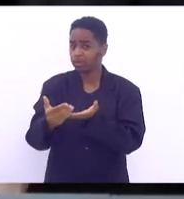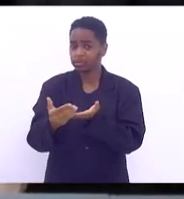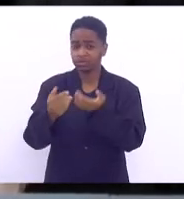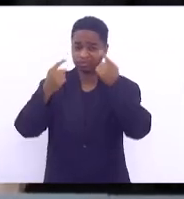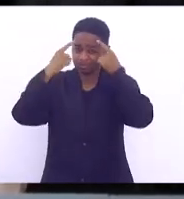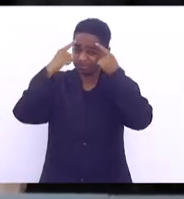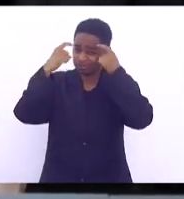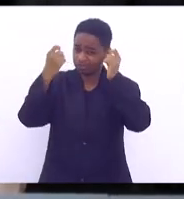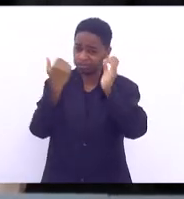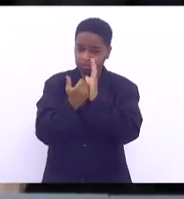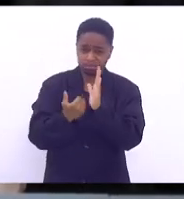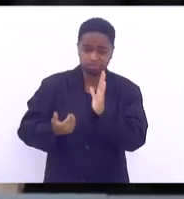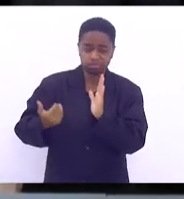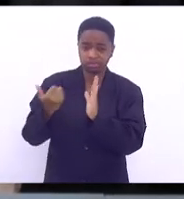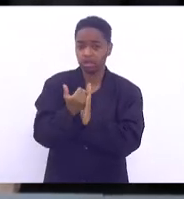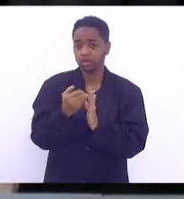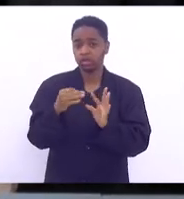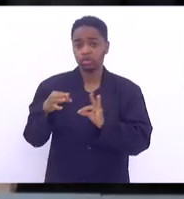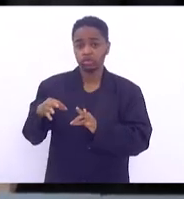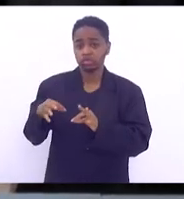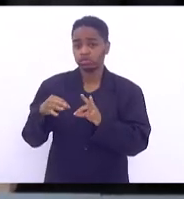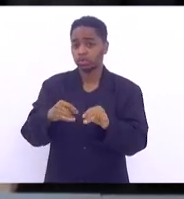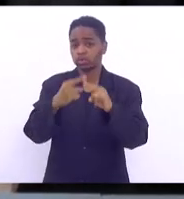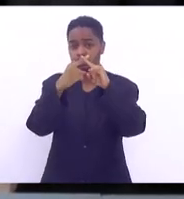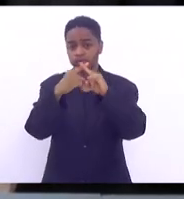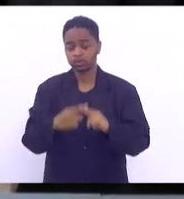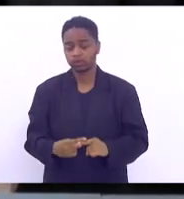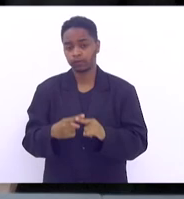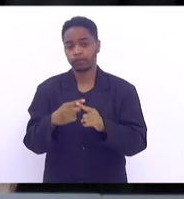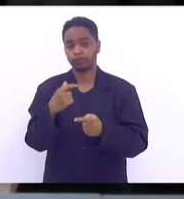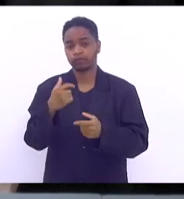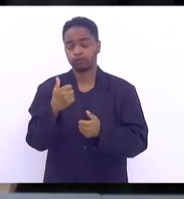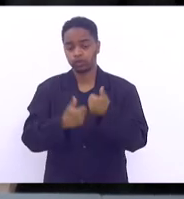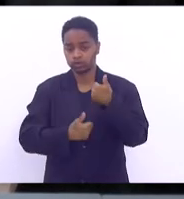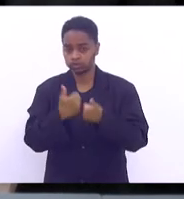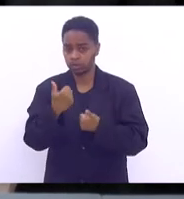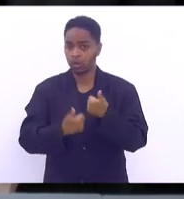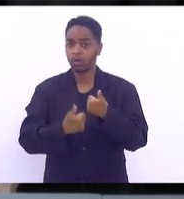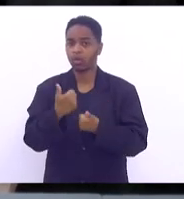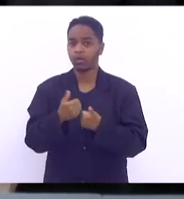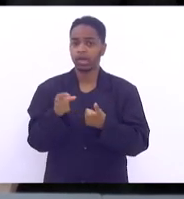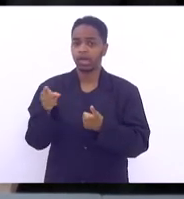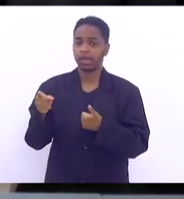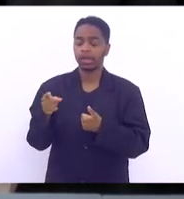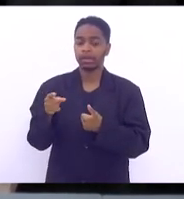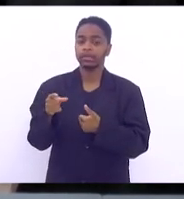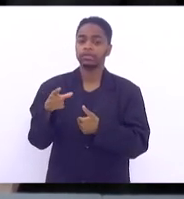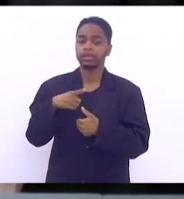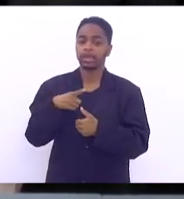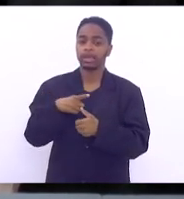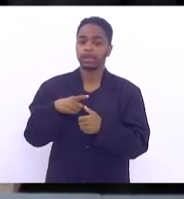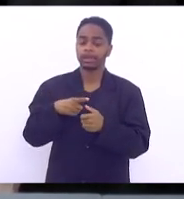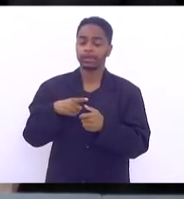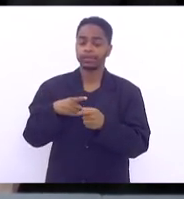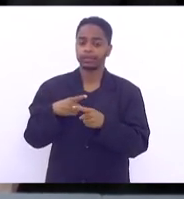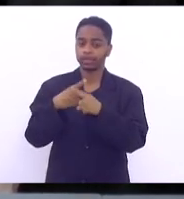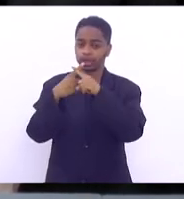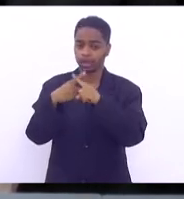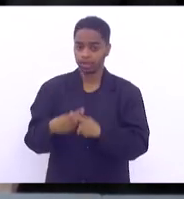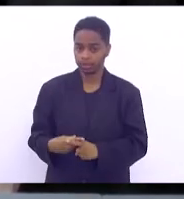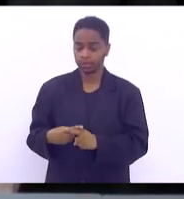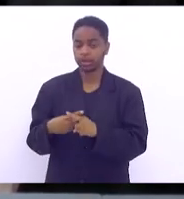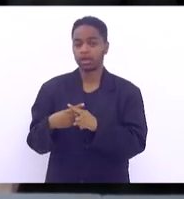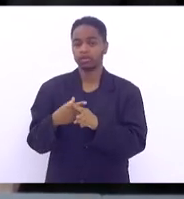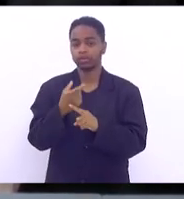virulenta em todas as partidas de futebol que envolvia o campeonato inglês, né, e